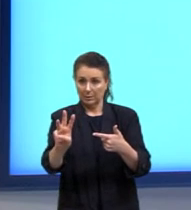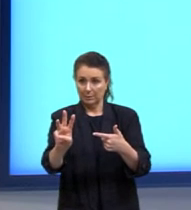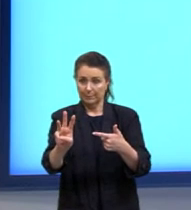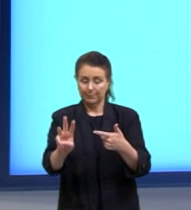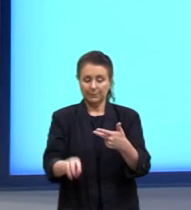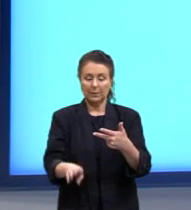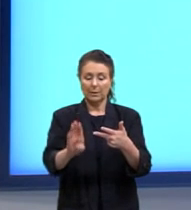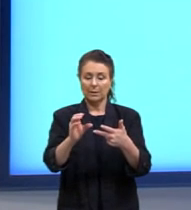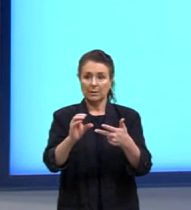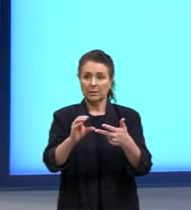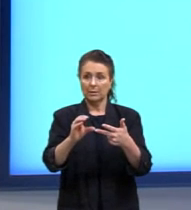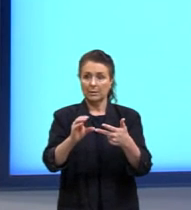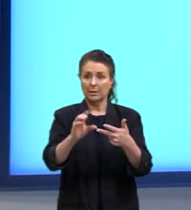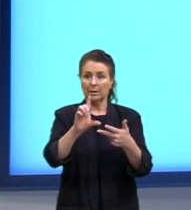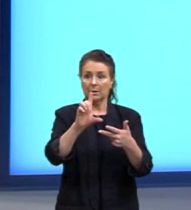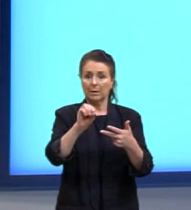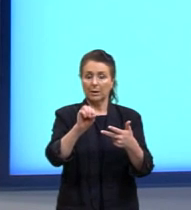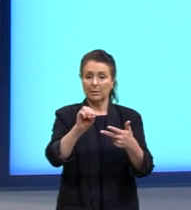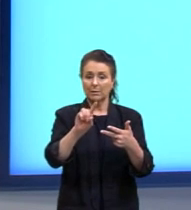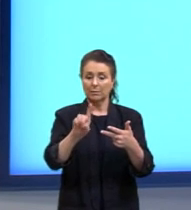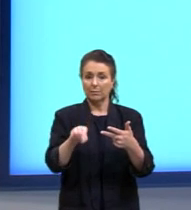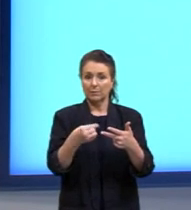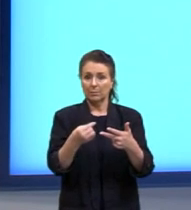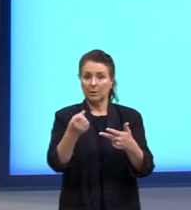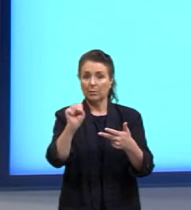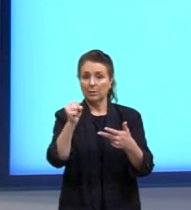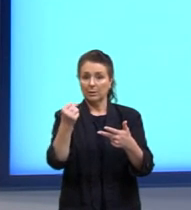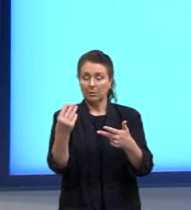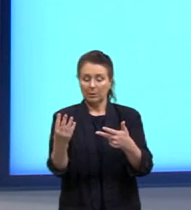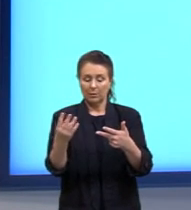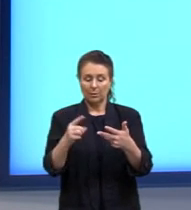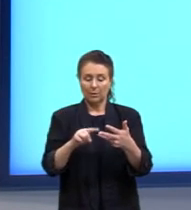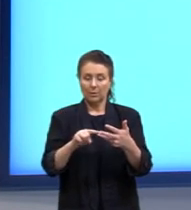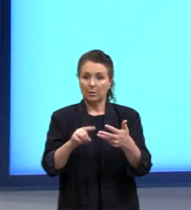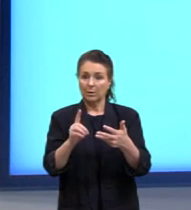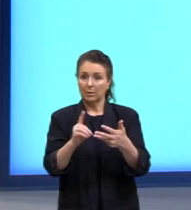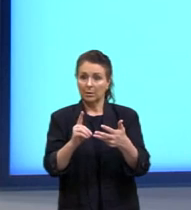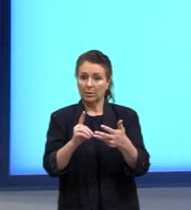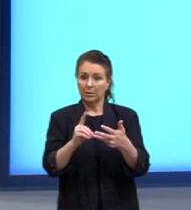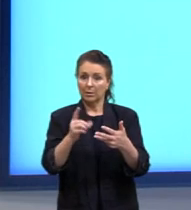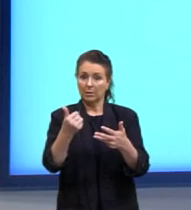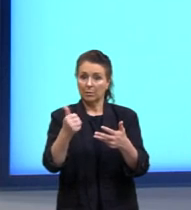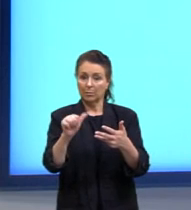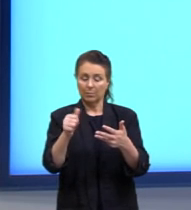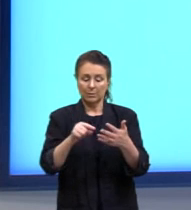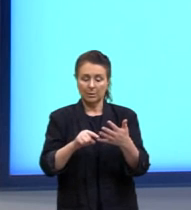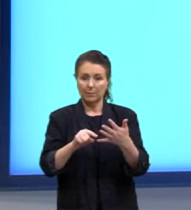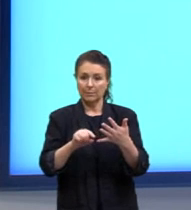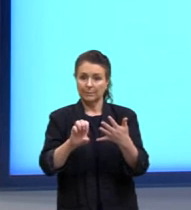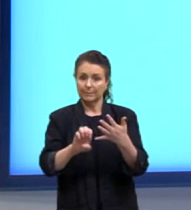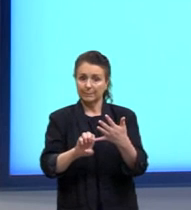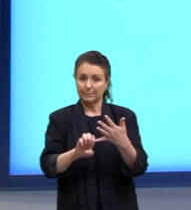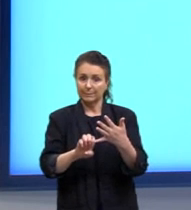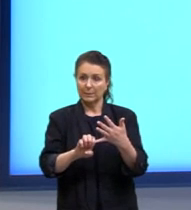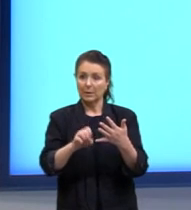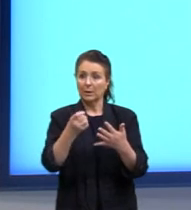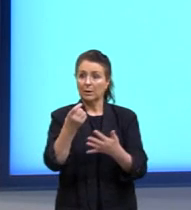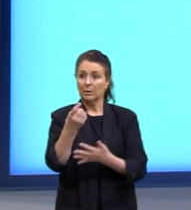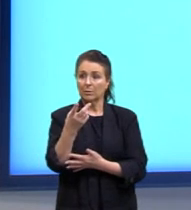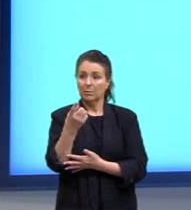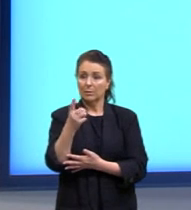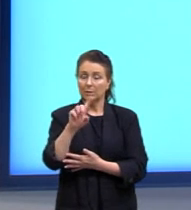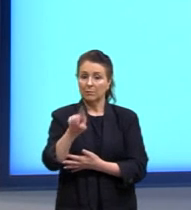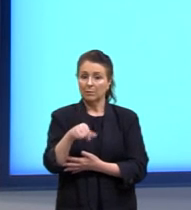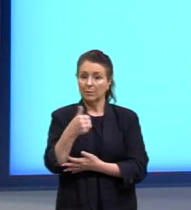letra C 10,84 letra D 11 e letra e 12,11